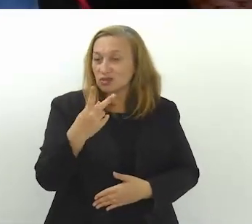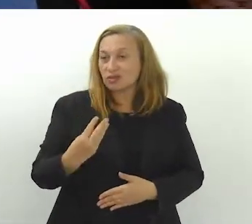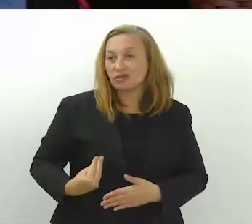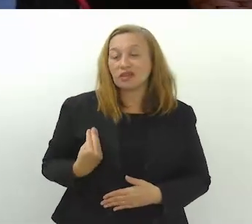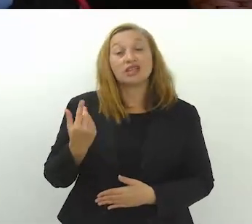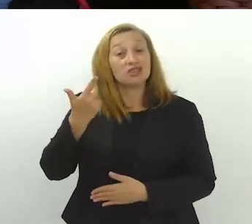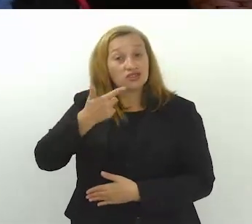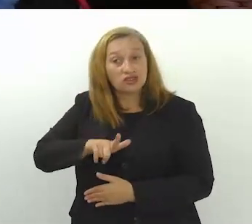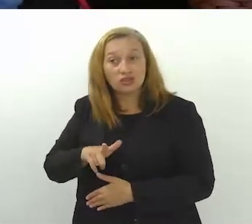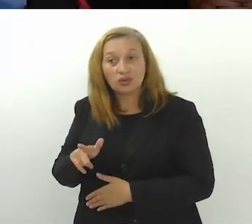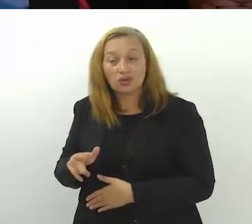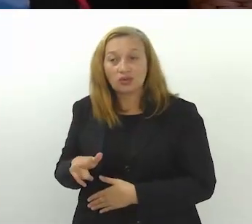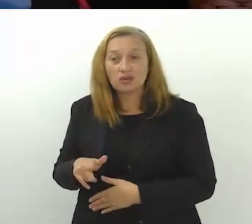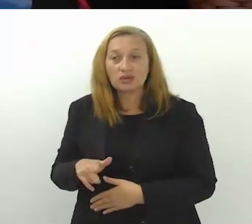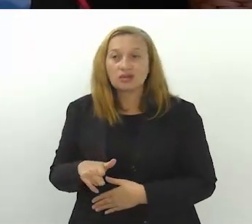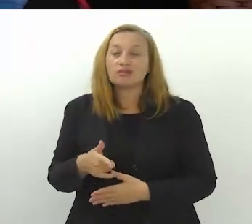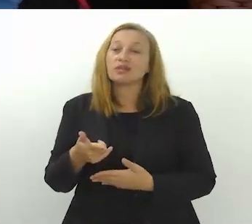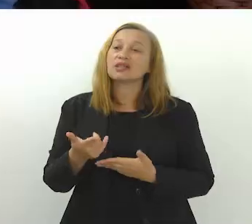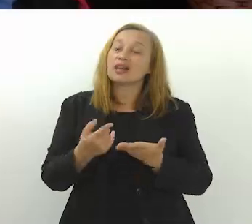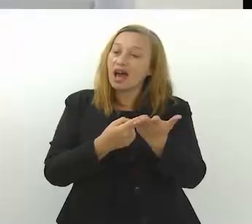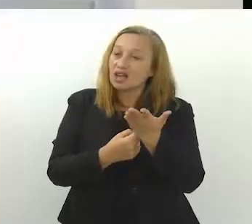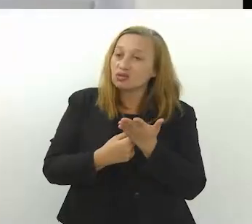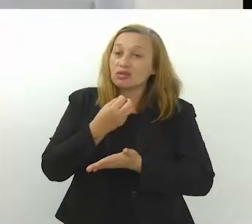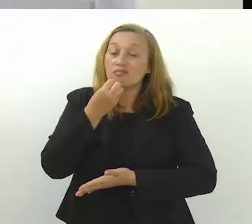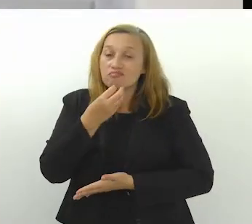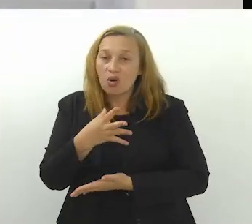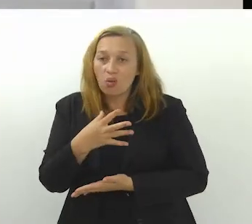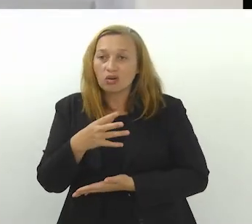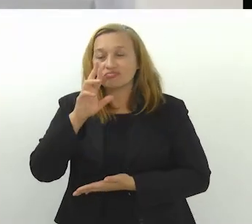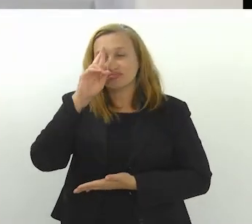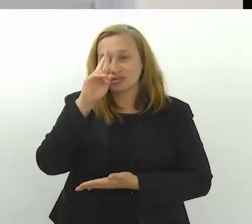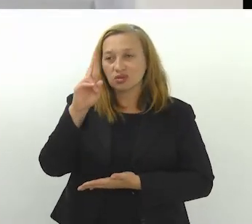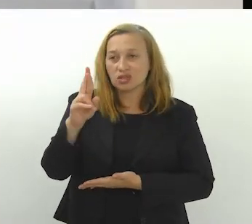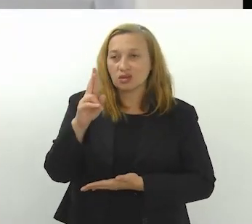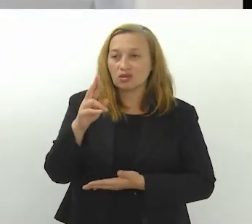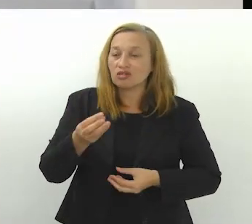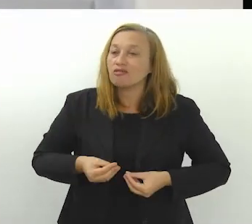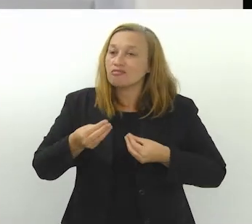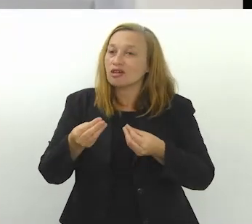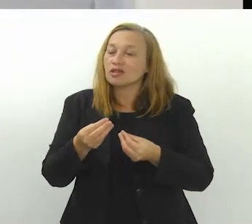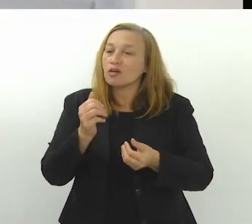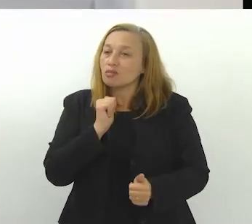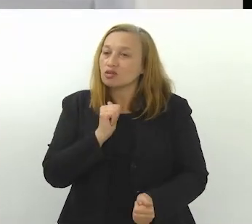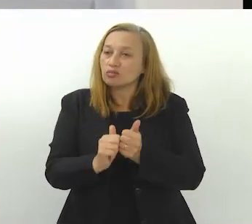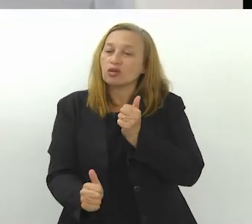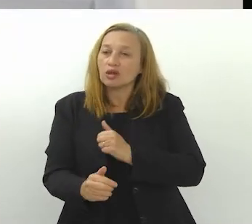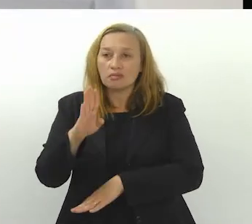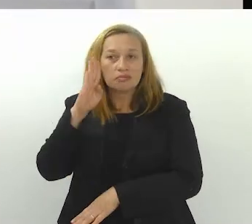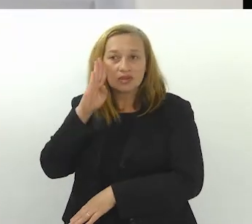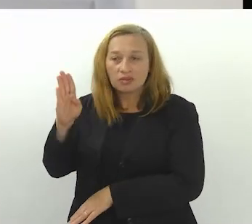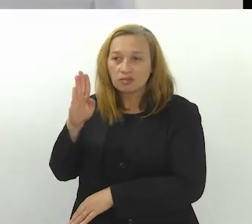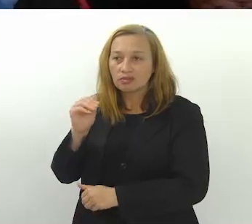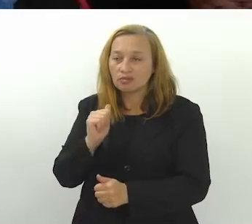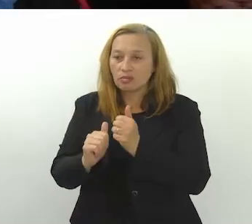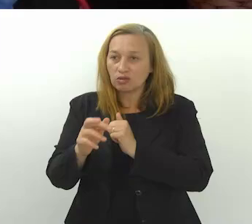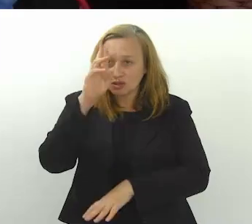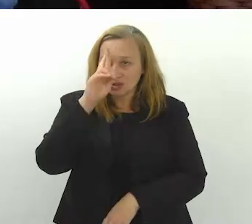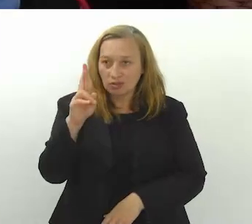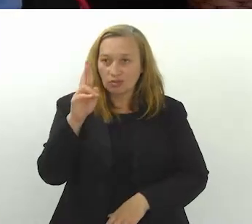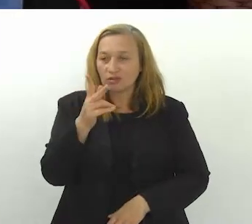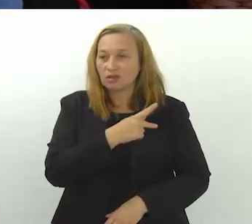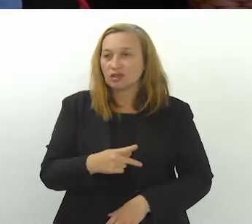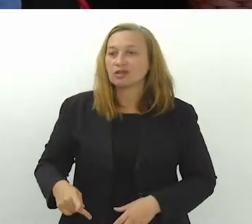agradecer aqui a sua presença mais uma vez por essa contribuição brilhante que o senhor está dando para o esporte, principalmente para o futebol,